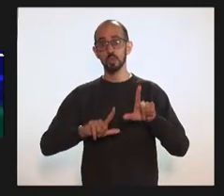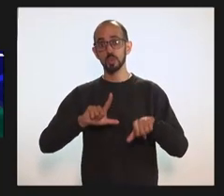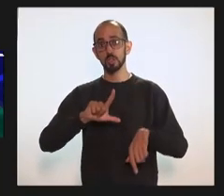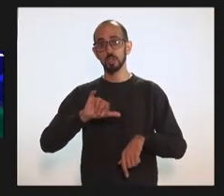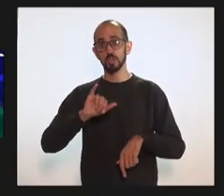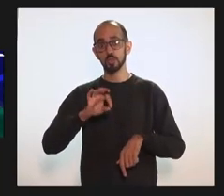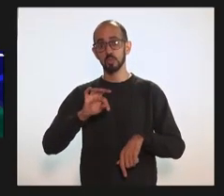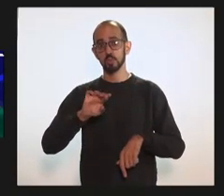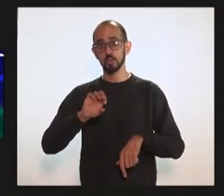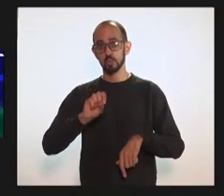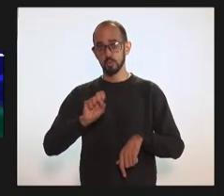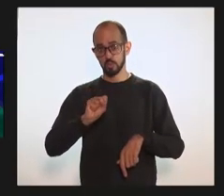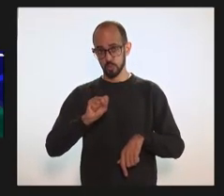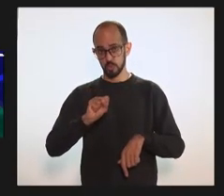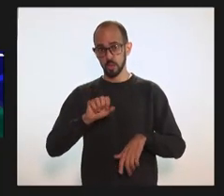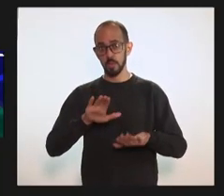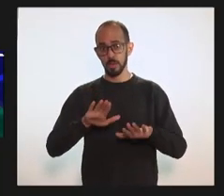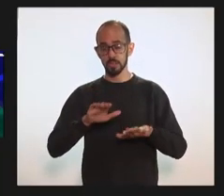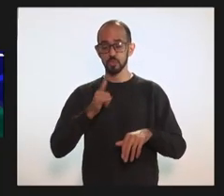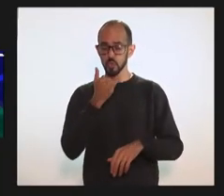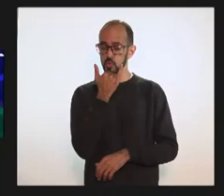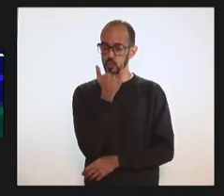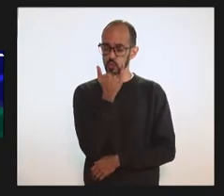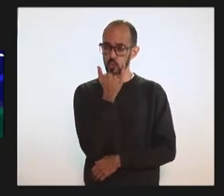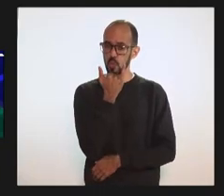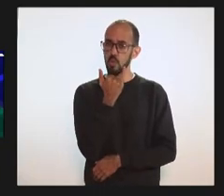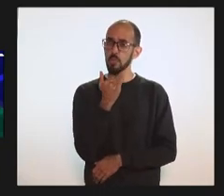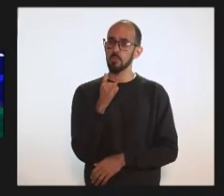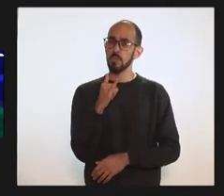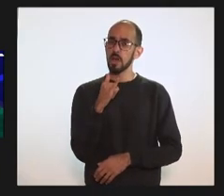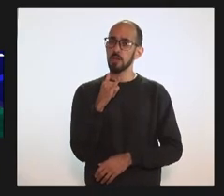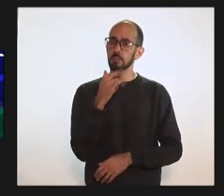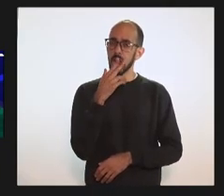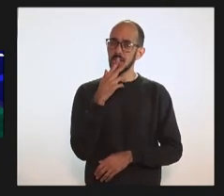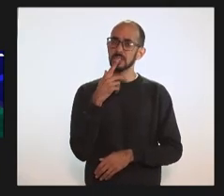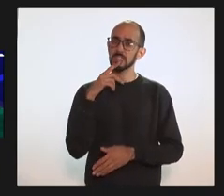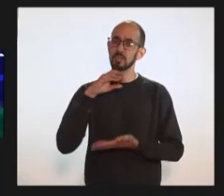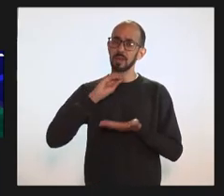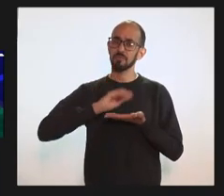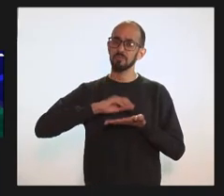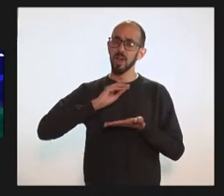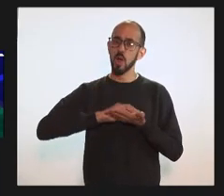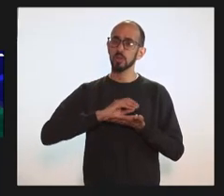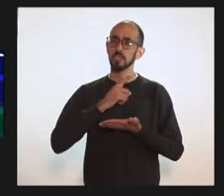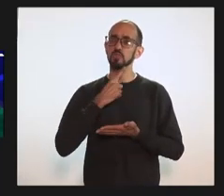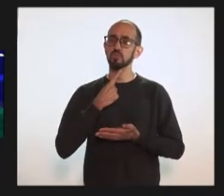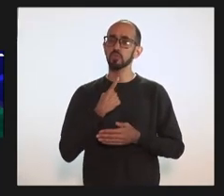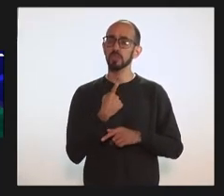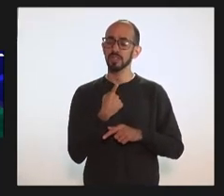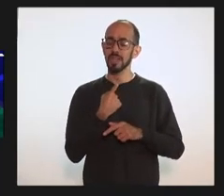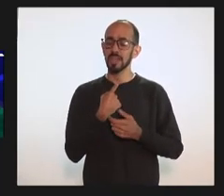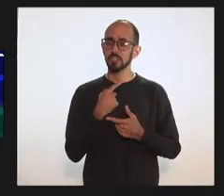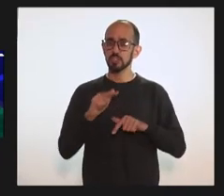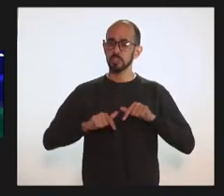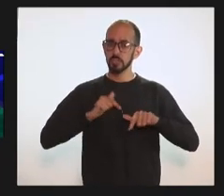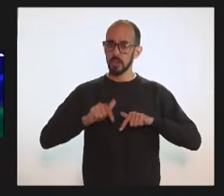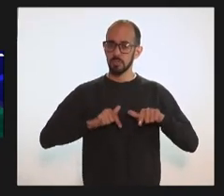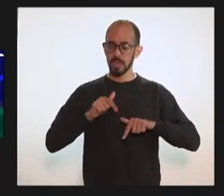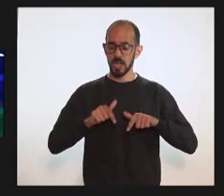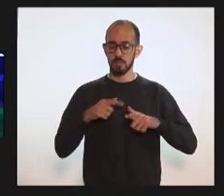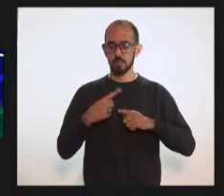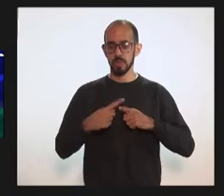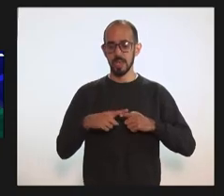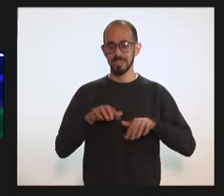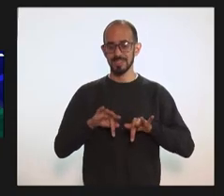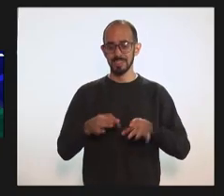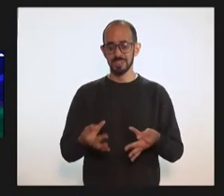me desculpa, presidente, mas me parece aí uma falta de vontade da Cefaz em querer trabalhar, porque é muito simples